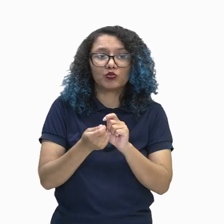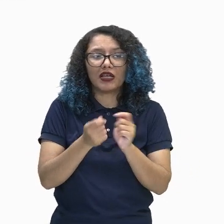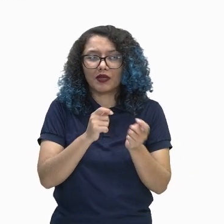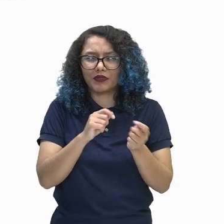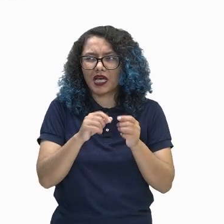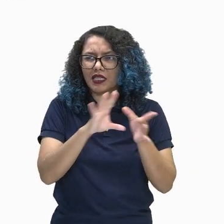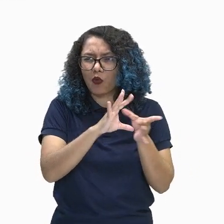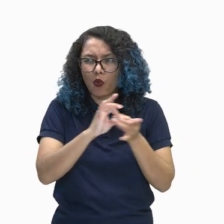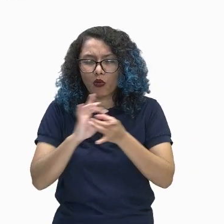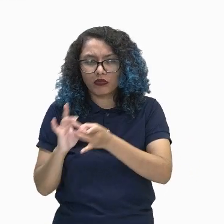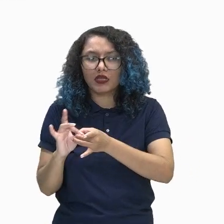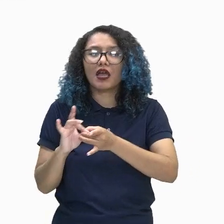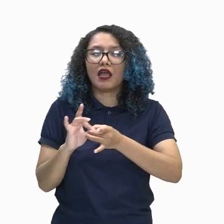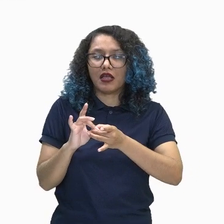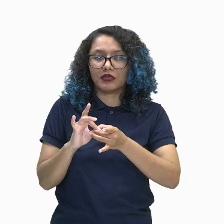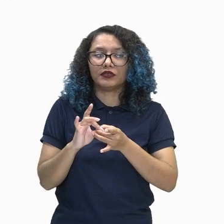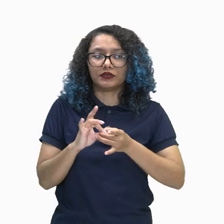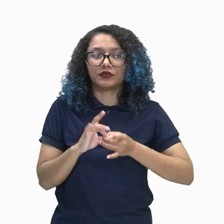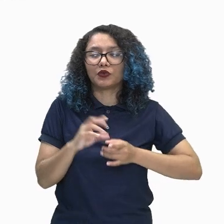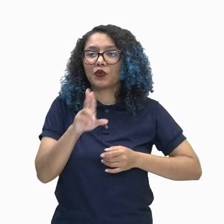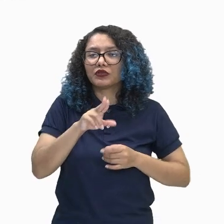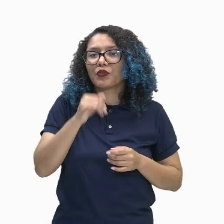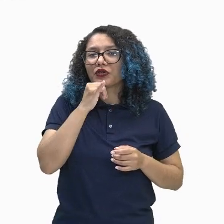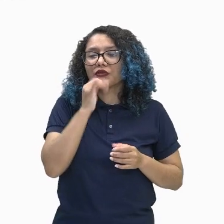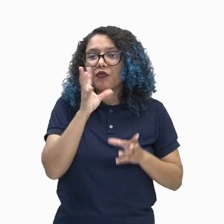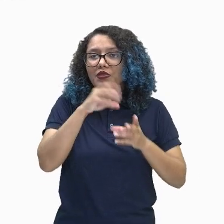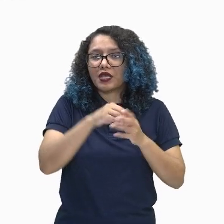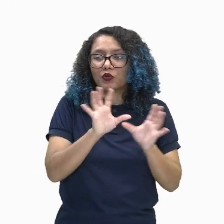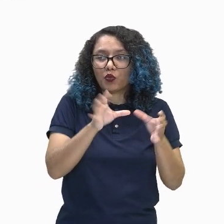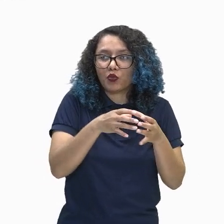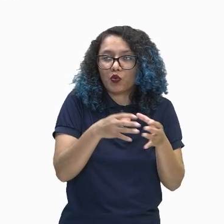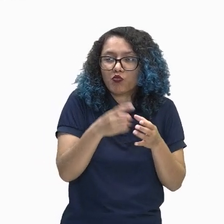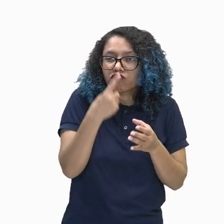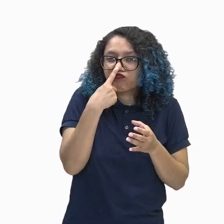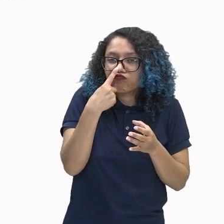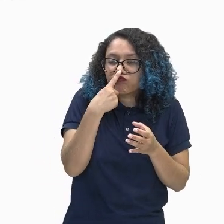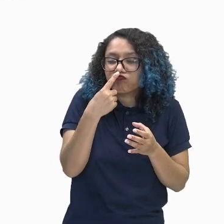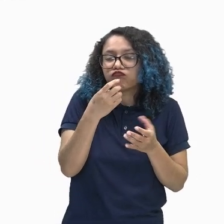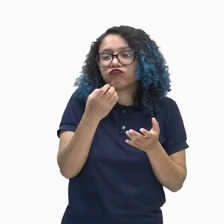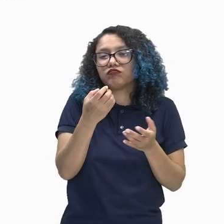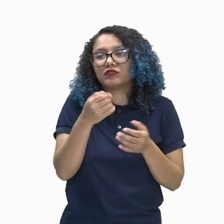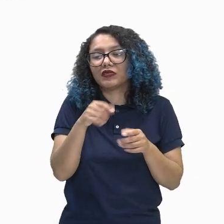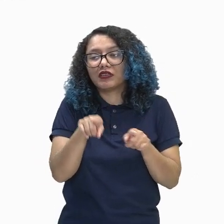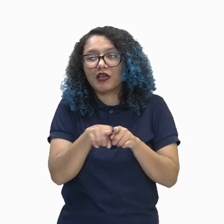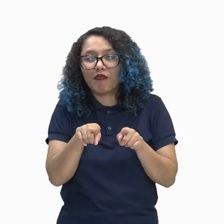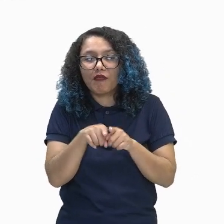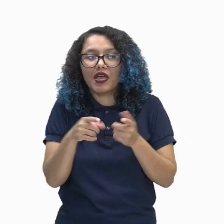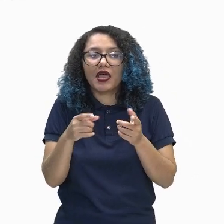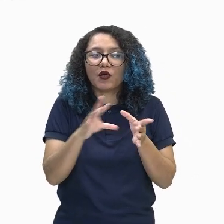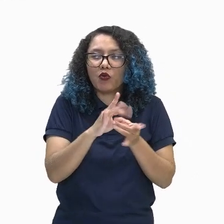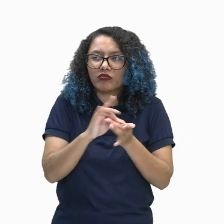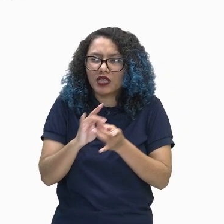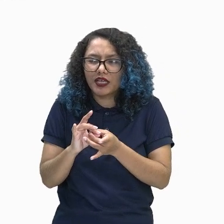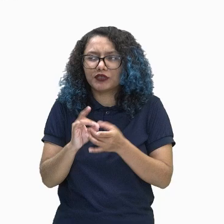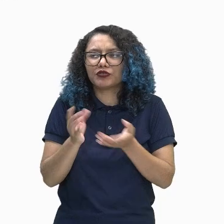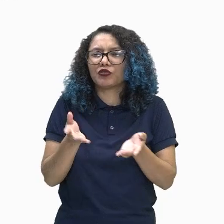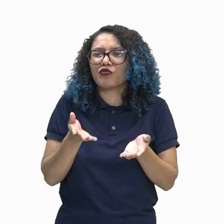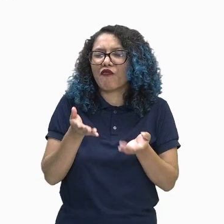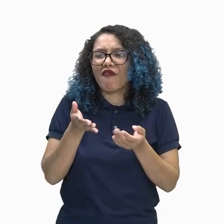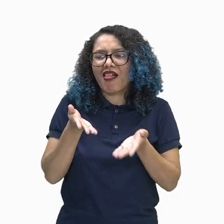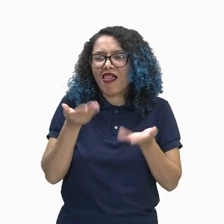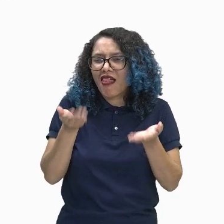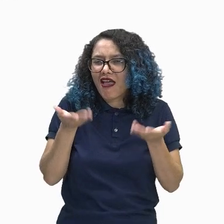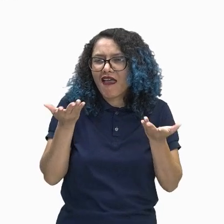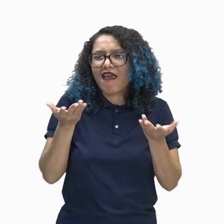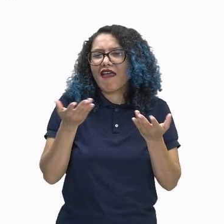Utilizada em geral entre pessoas com mais intimidade, situações mais descontraídas, em que os interlocutores estão mais à vontade uns